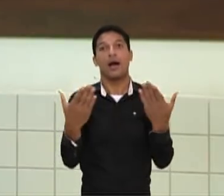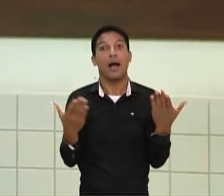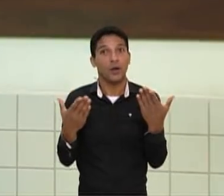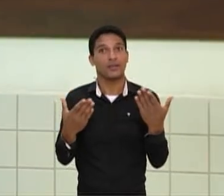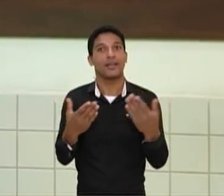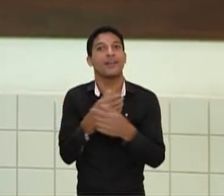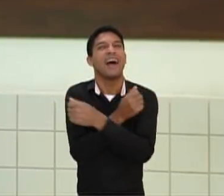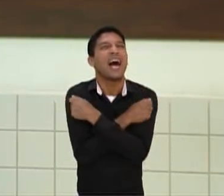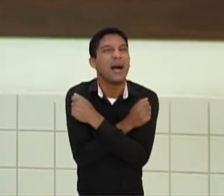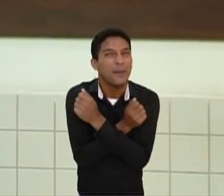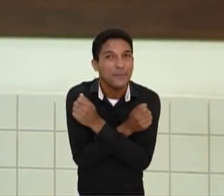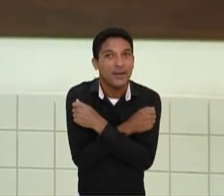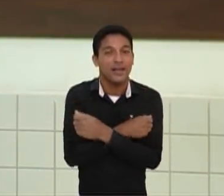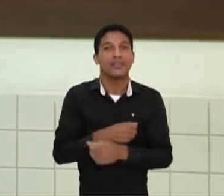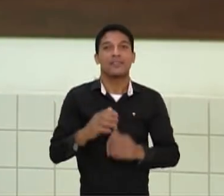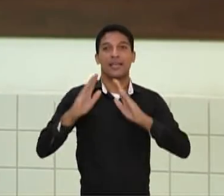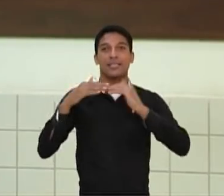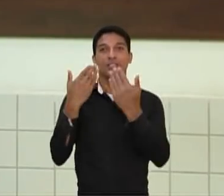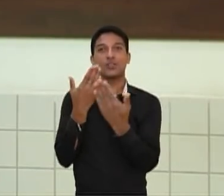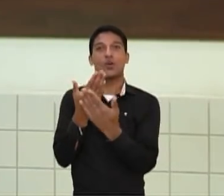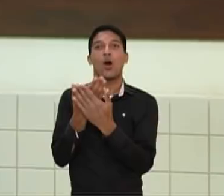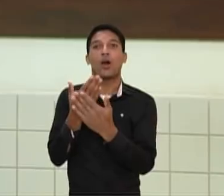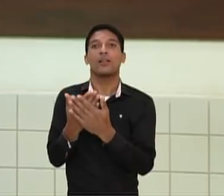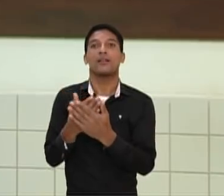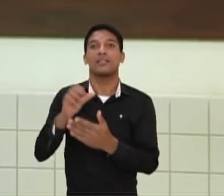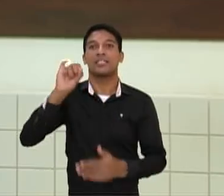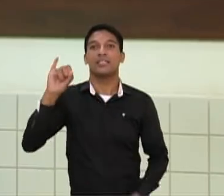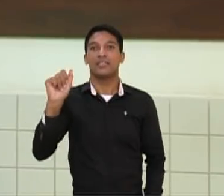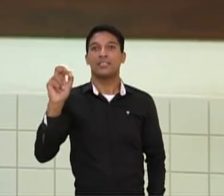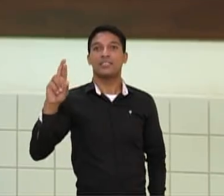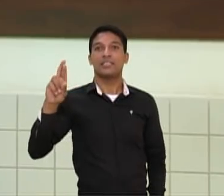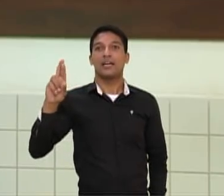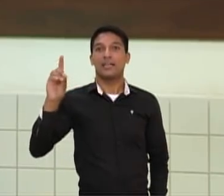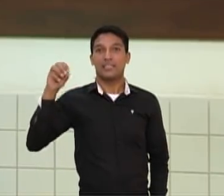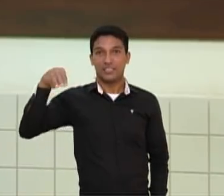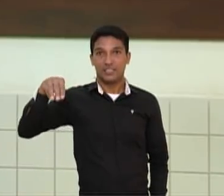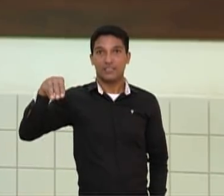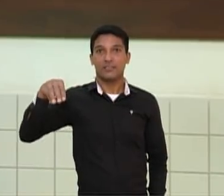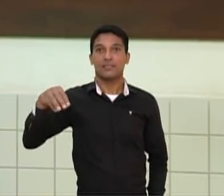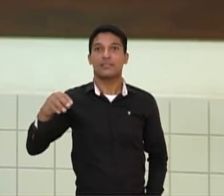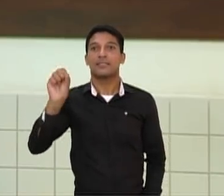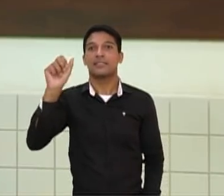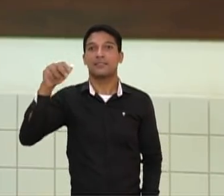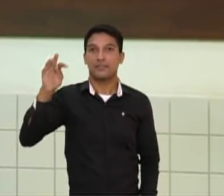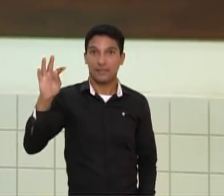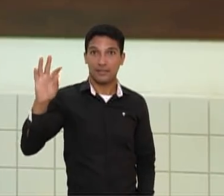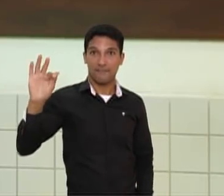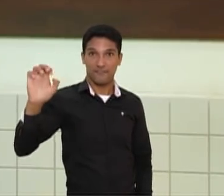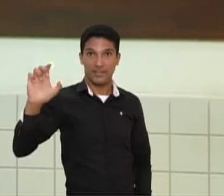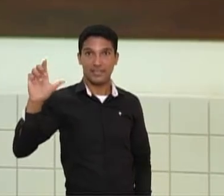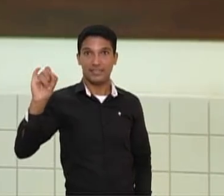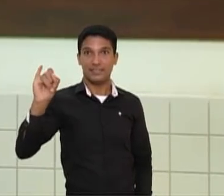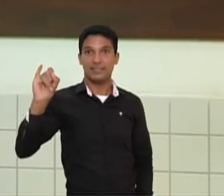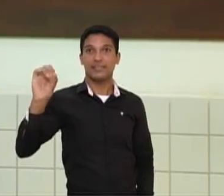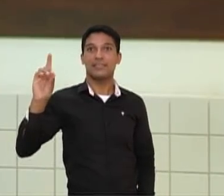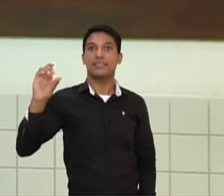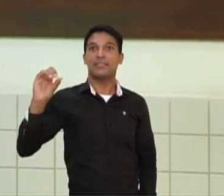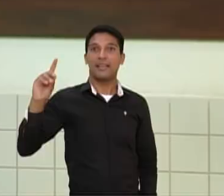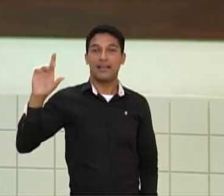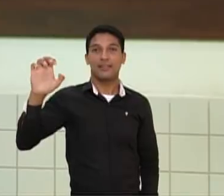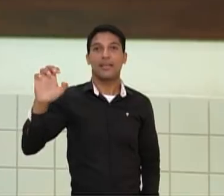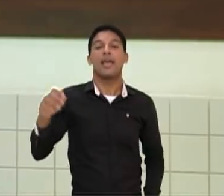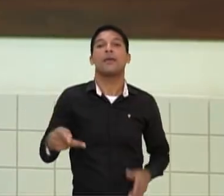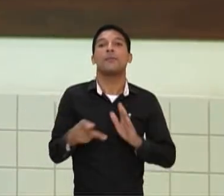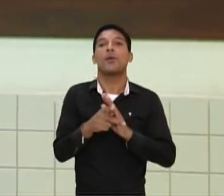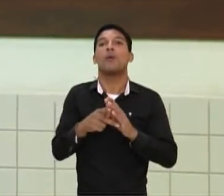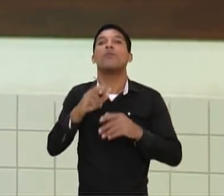Jardim Santa Felicidade de Cascavel, um colégio grande e bonito que tem lá em Cascavel. Abração aí para todos vocês, certo?